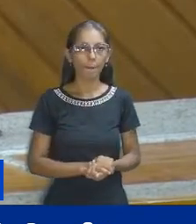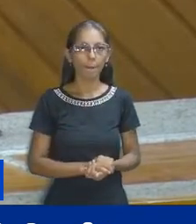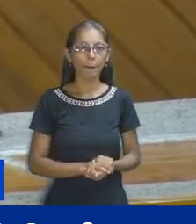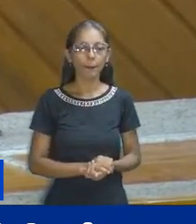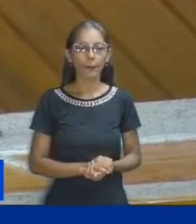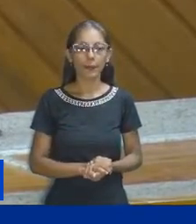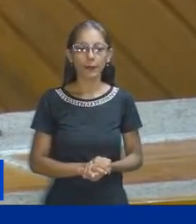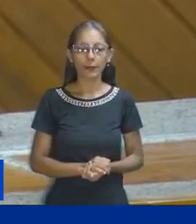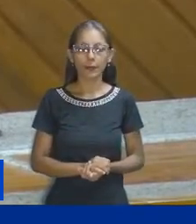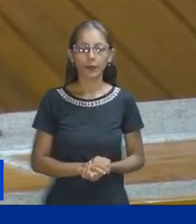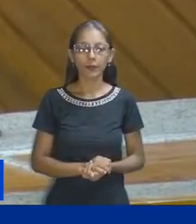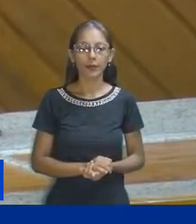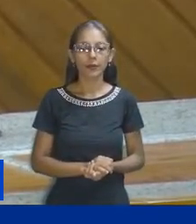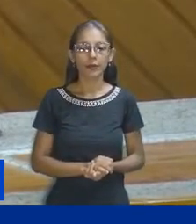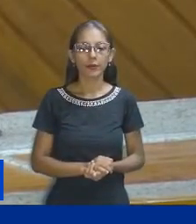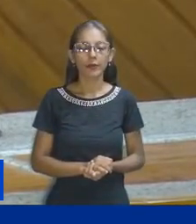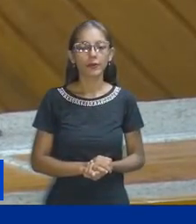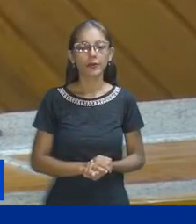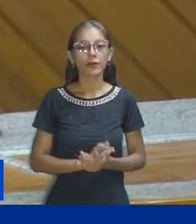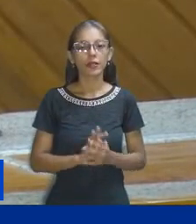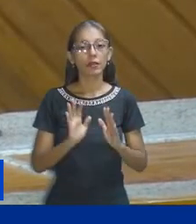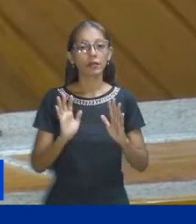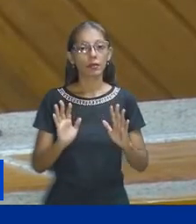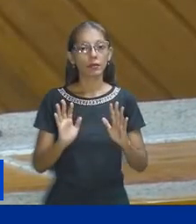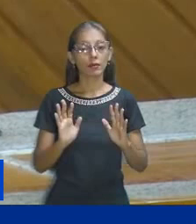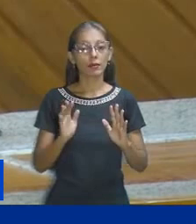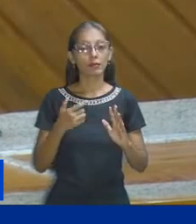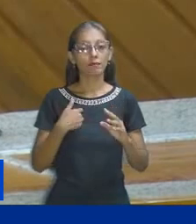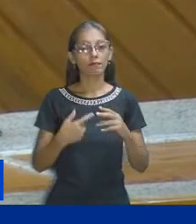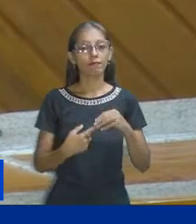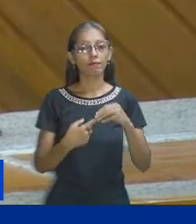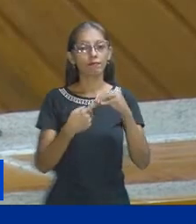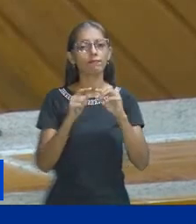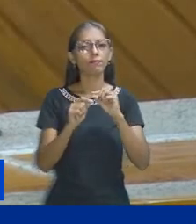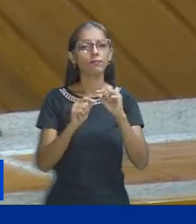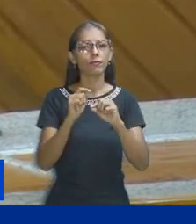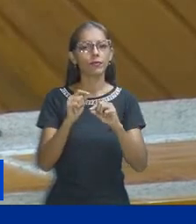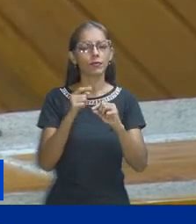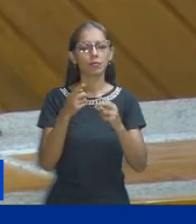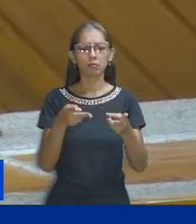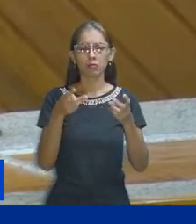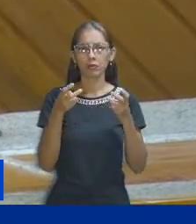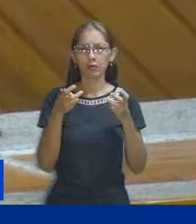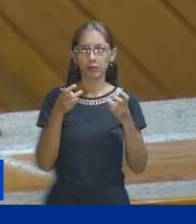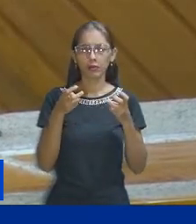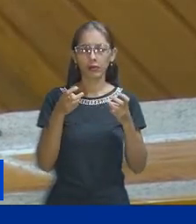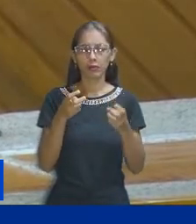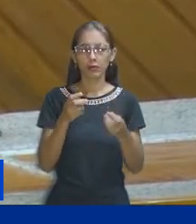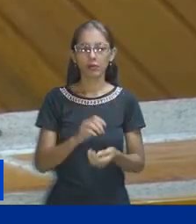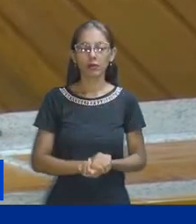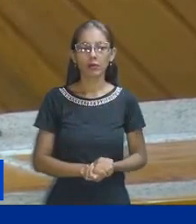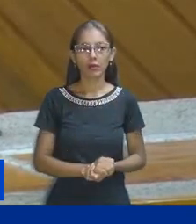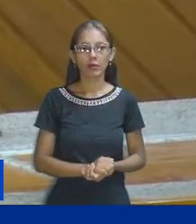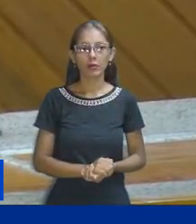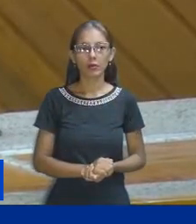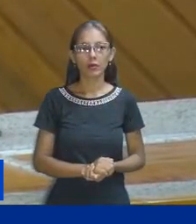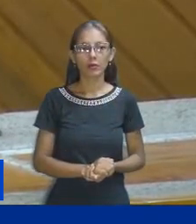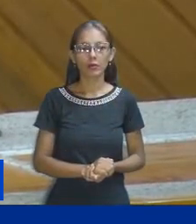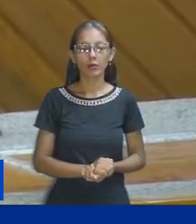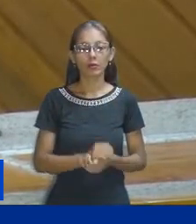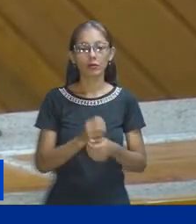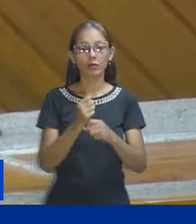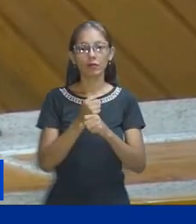juiz Anselmo, mas eu quero destacar um aspecto. Ao longo de 27 anos de